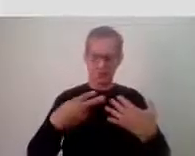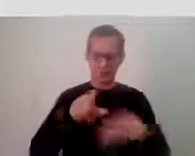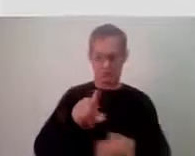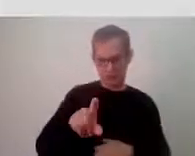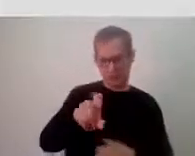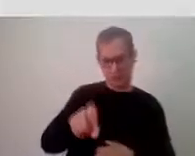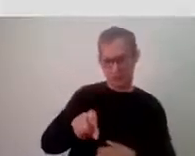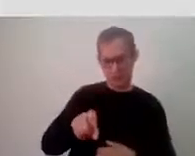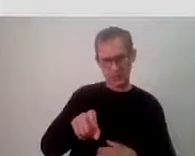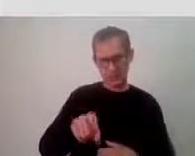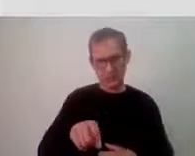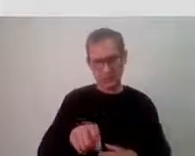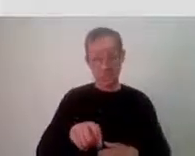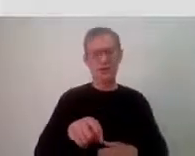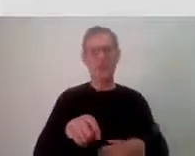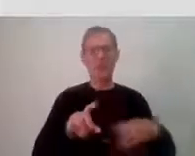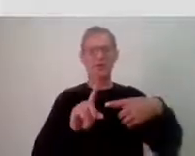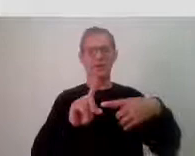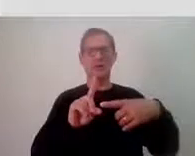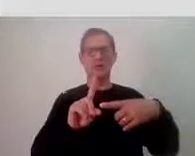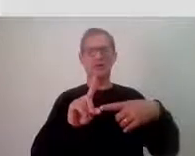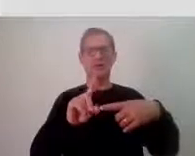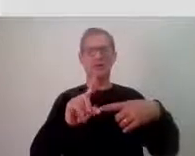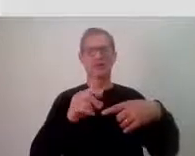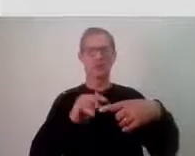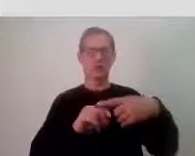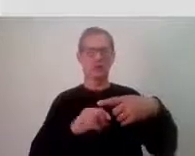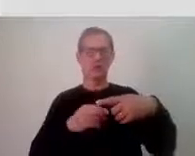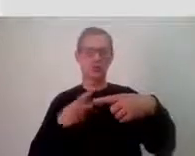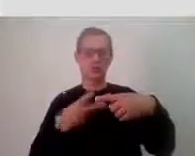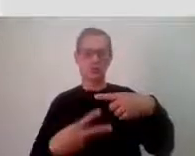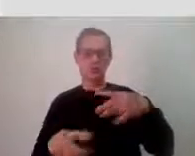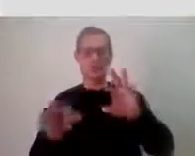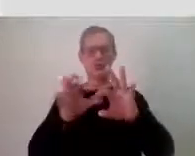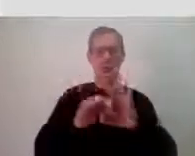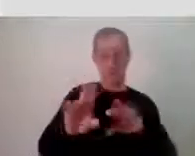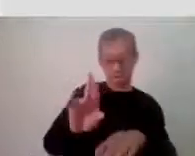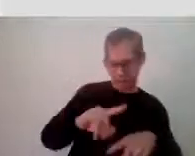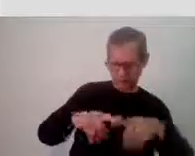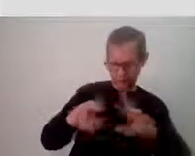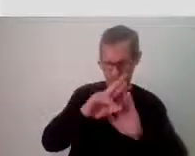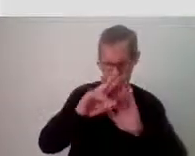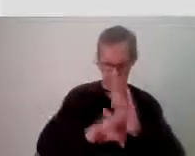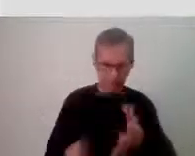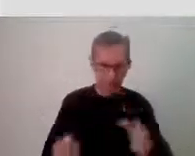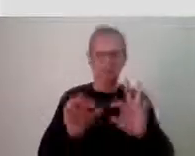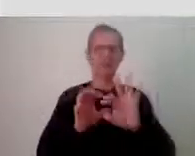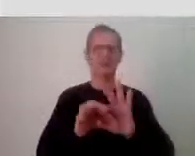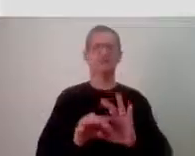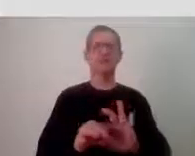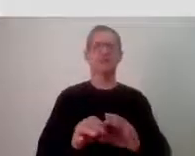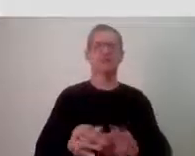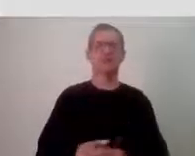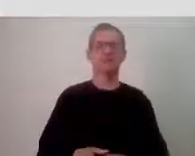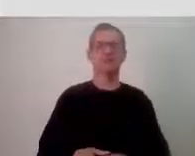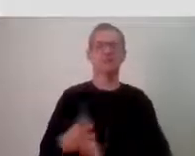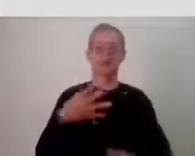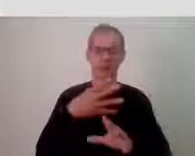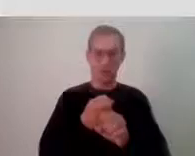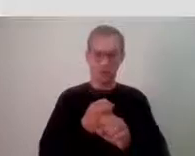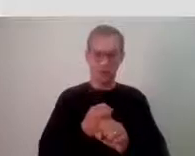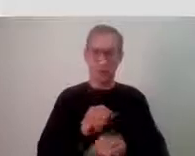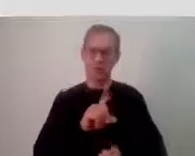é x elevado a meio. Agora sim você integra, agora sim você utiliza as regras de integração. Soma 1 no